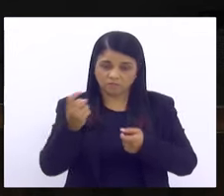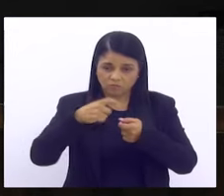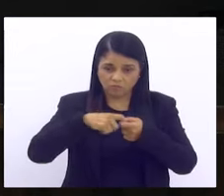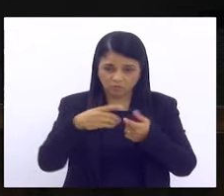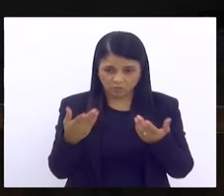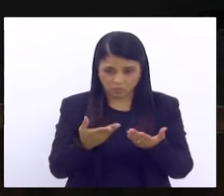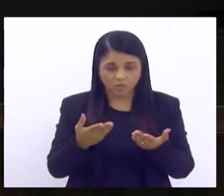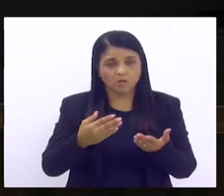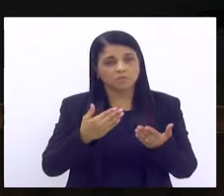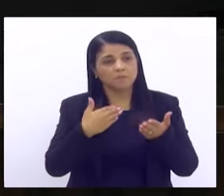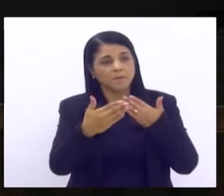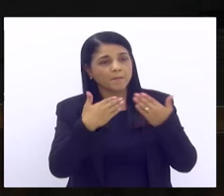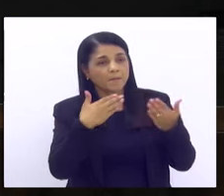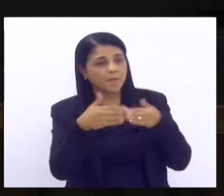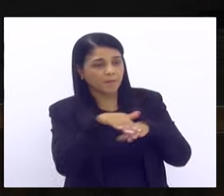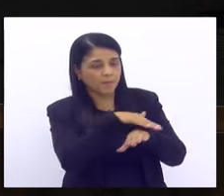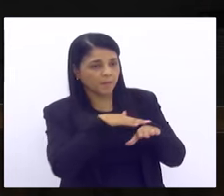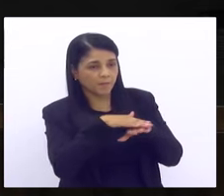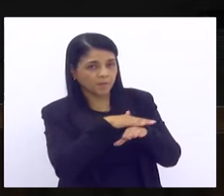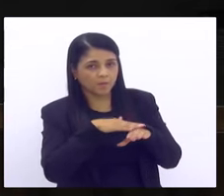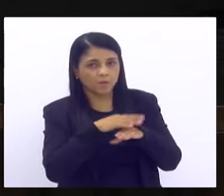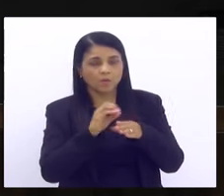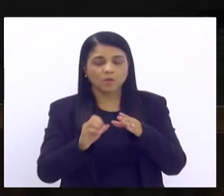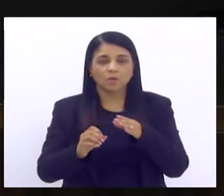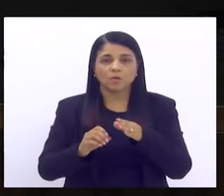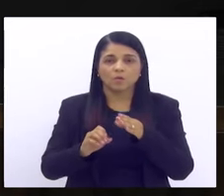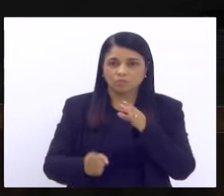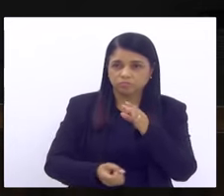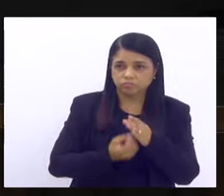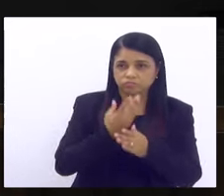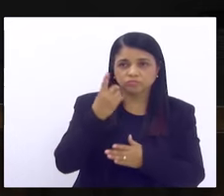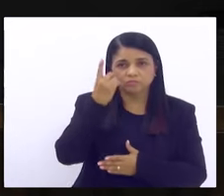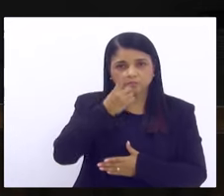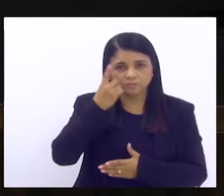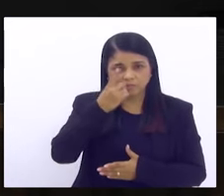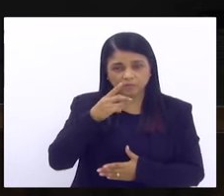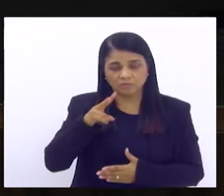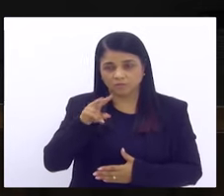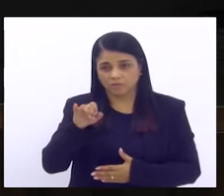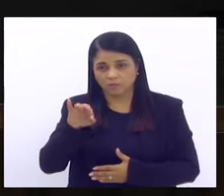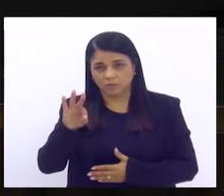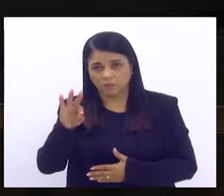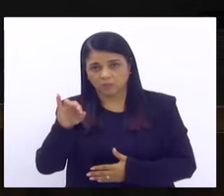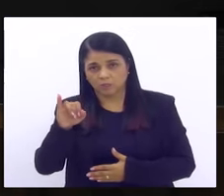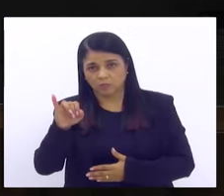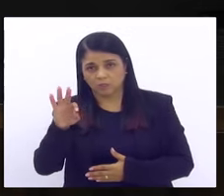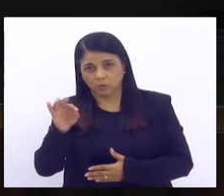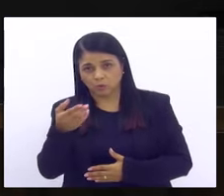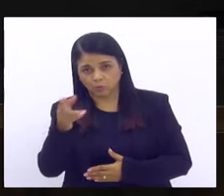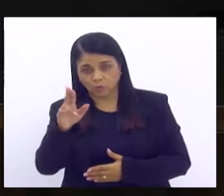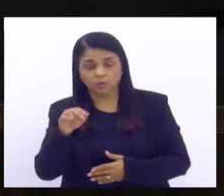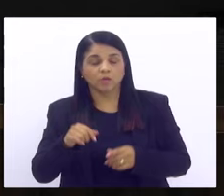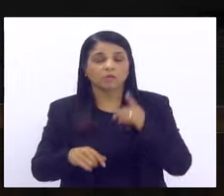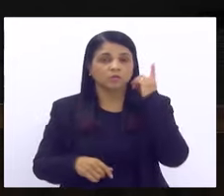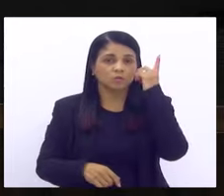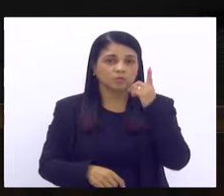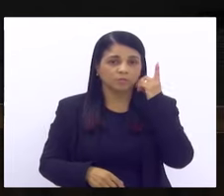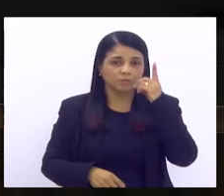um consenso entre o autor e o deputado Flávio Serafim, que foi o propositor